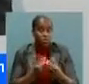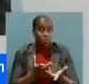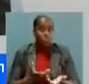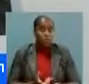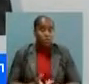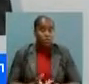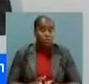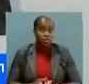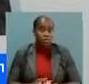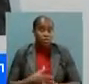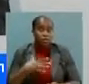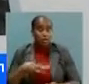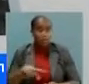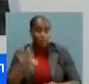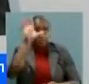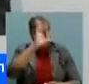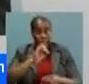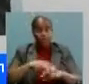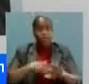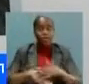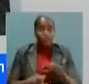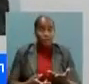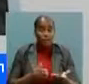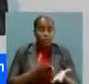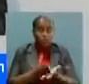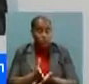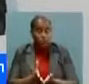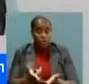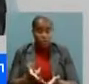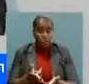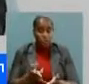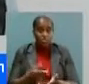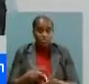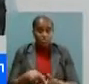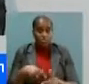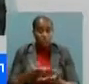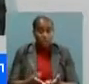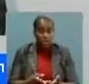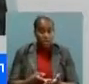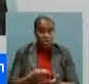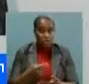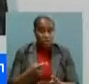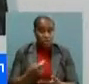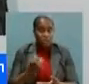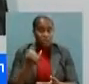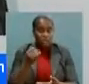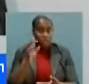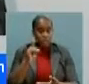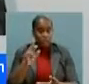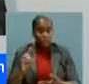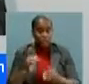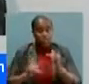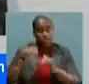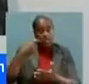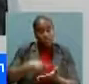consistentes. O que pretende o governo fazer? Continuar a conceder isenções e a desorçamentar despesas públicas e